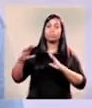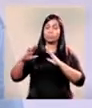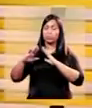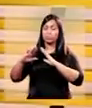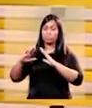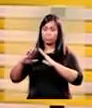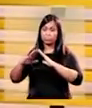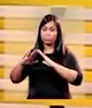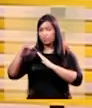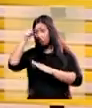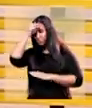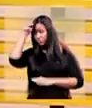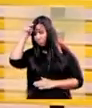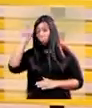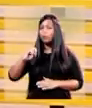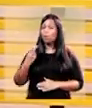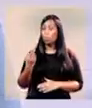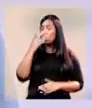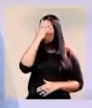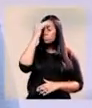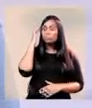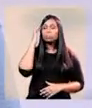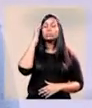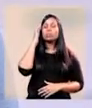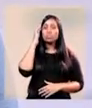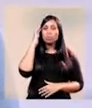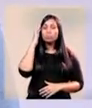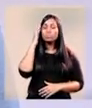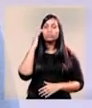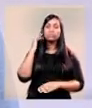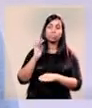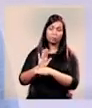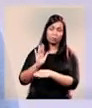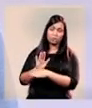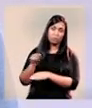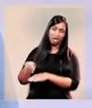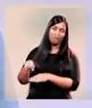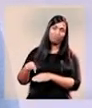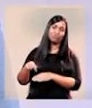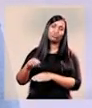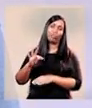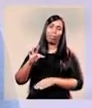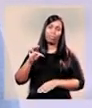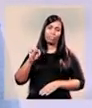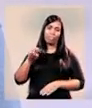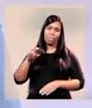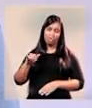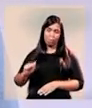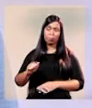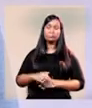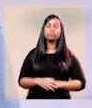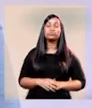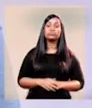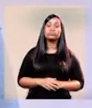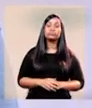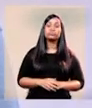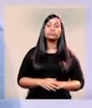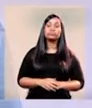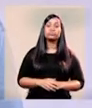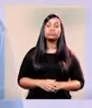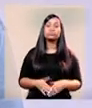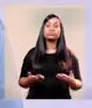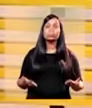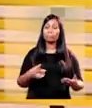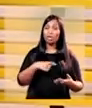rede, para o município, para o município, isso, ou parceiros do apadrinhamento prestador de serviço.